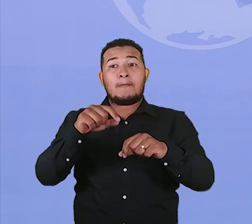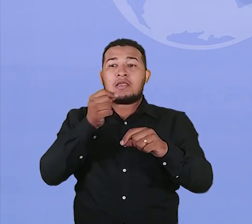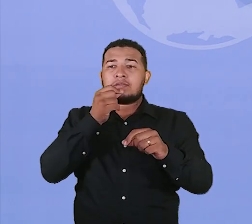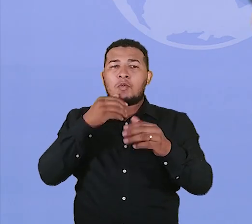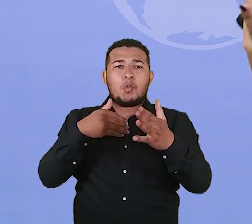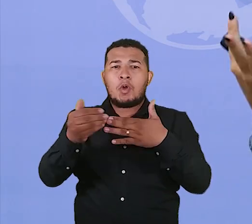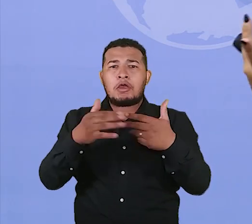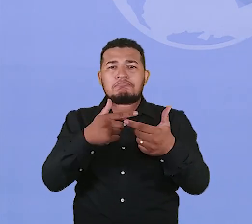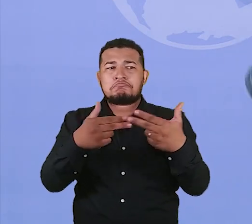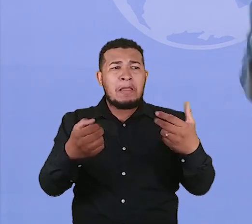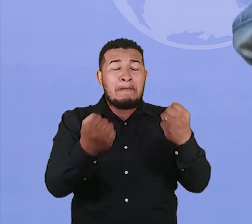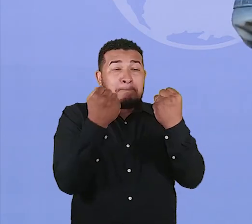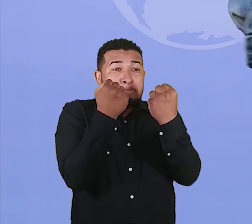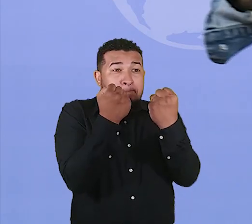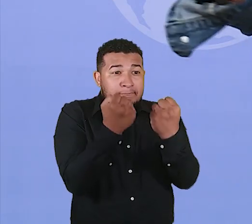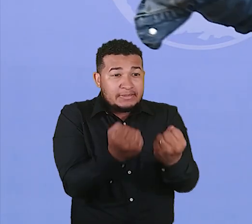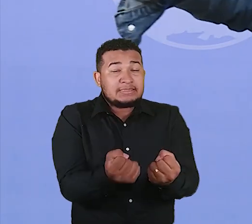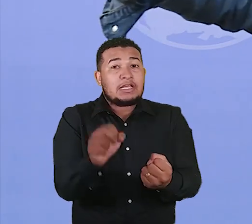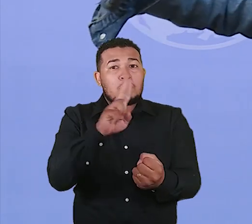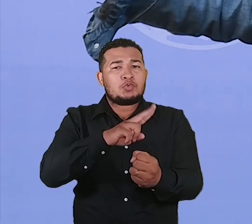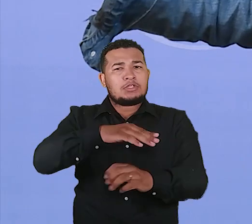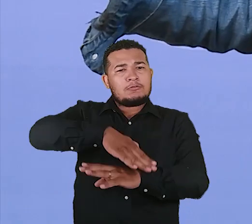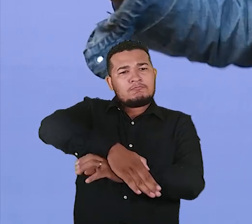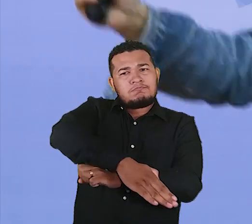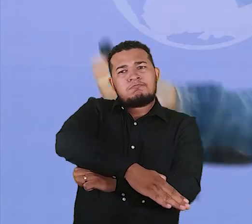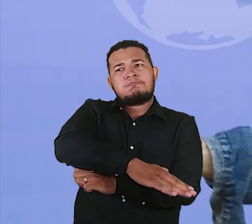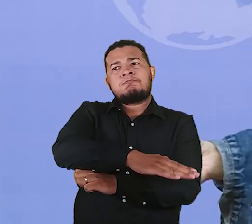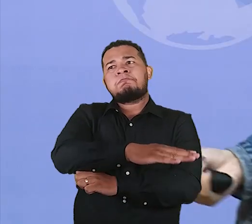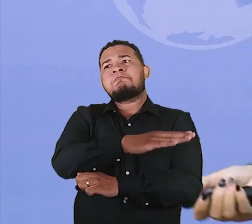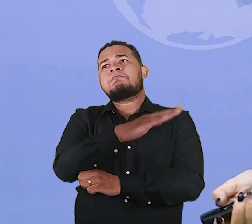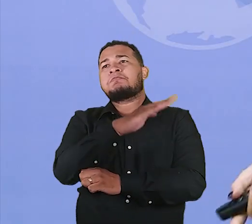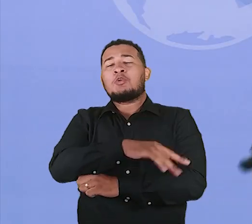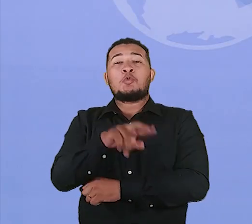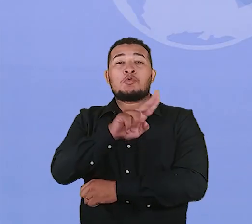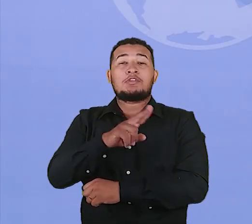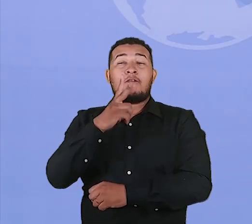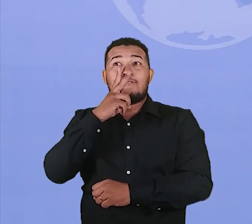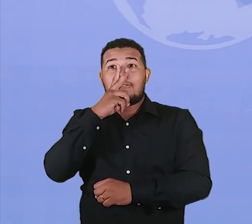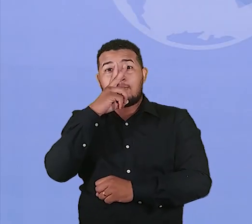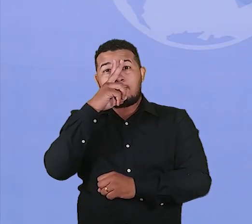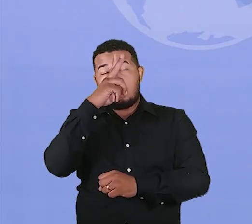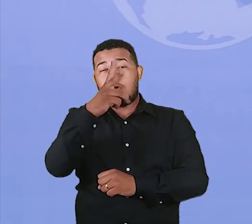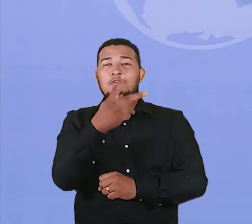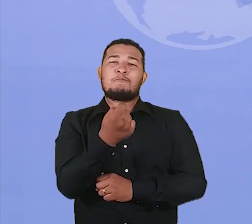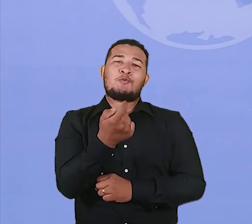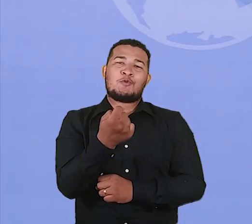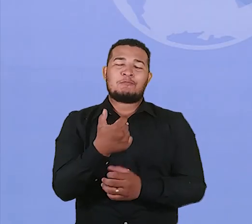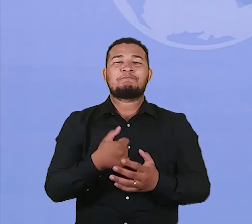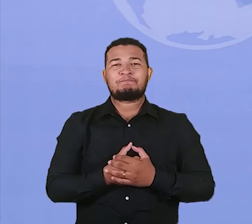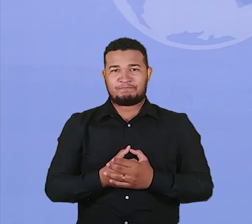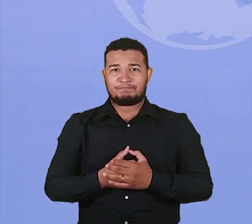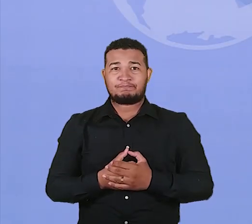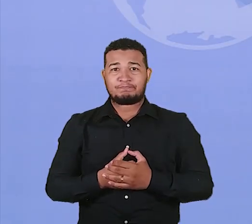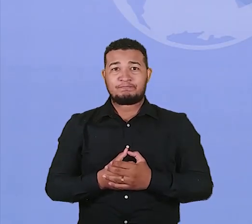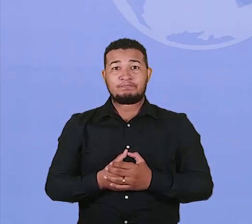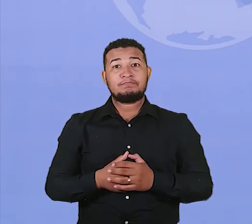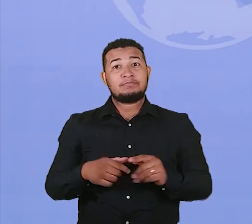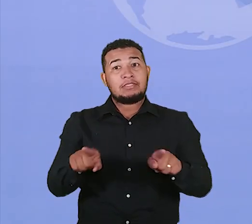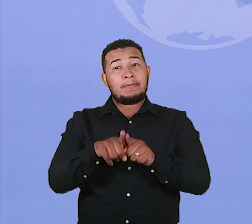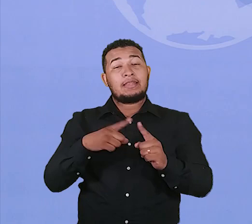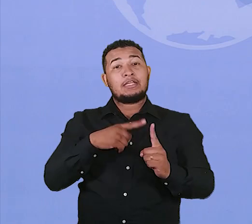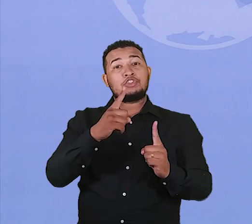mover objeto muito muito cansados com uma alavanca bem grande com pouca força tá e a gente tem